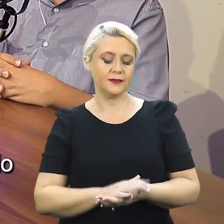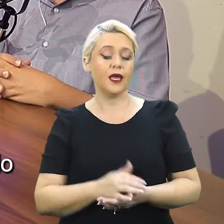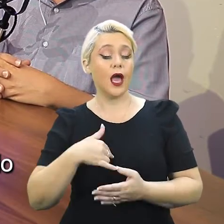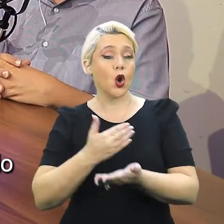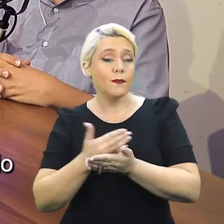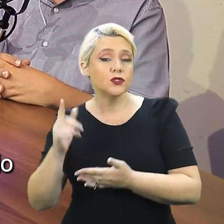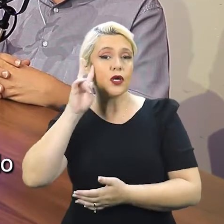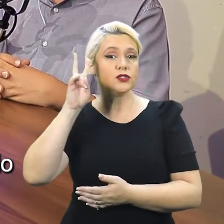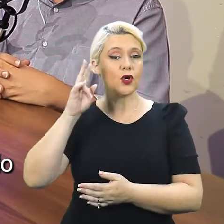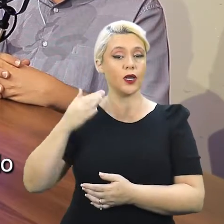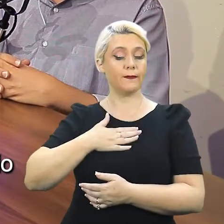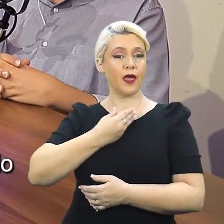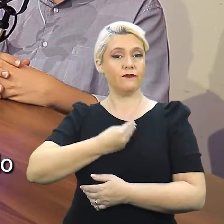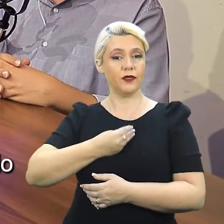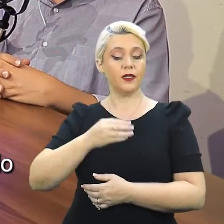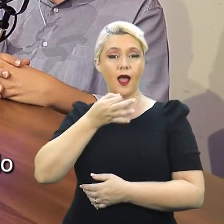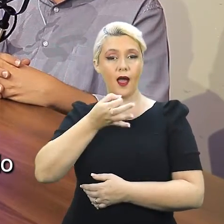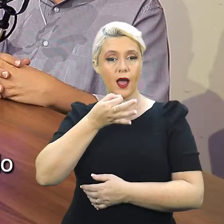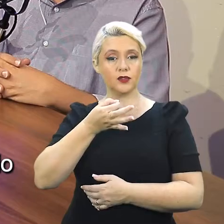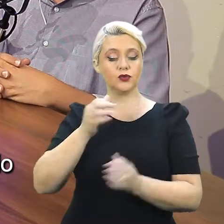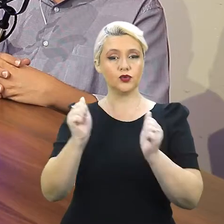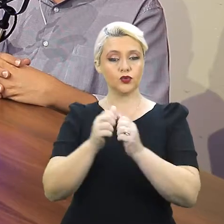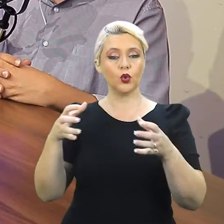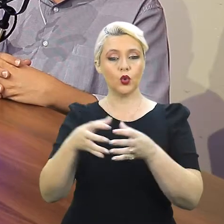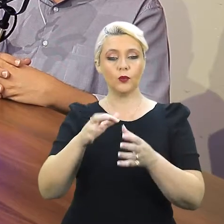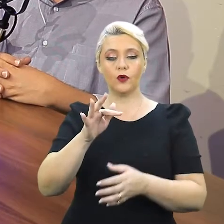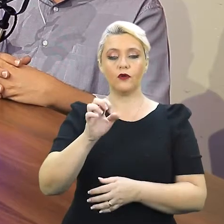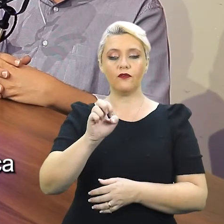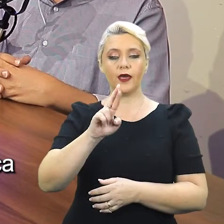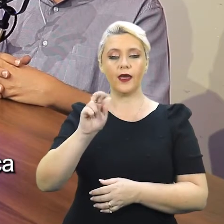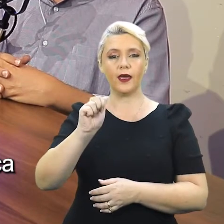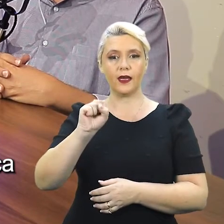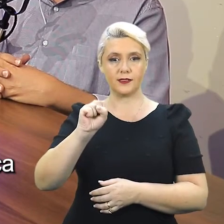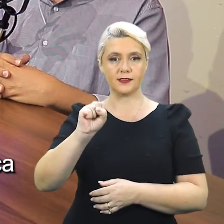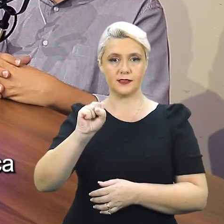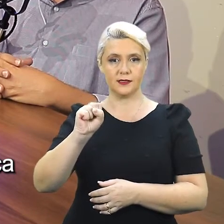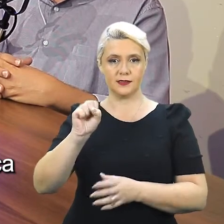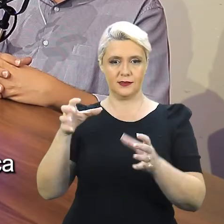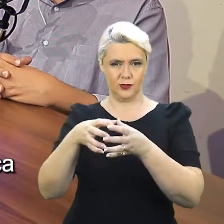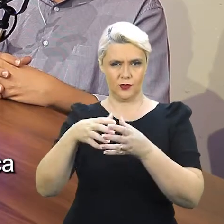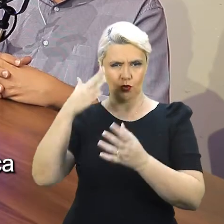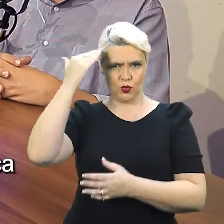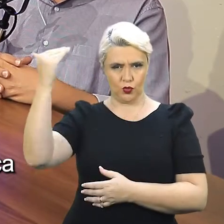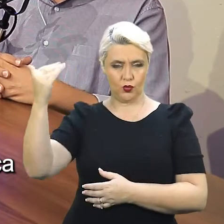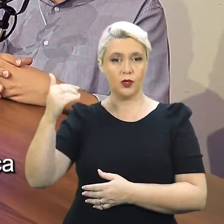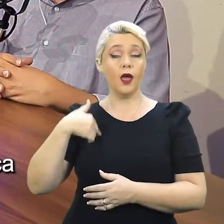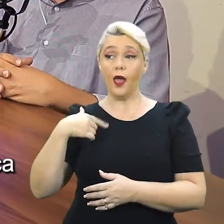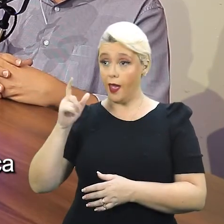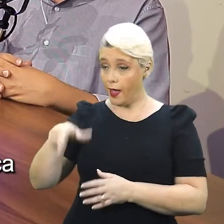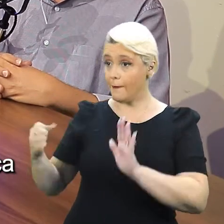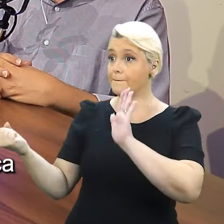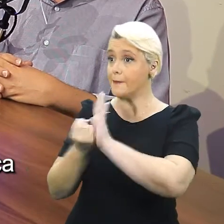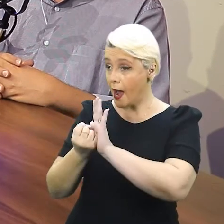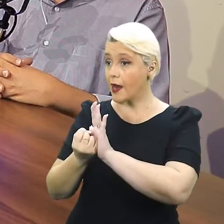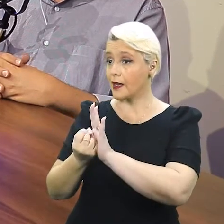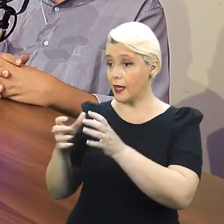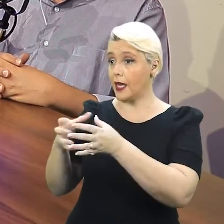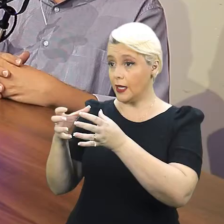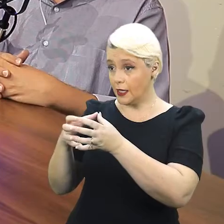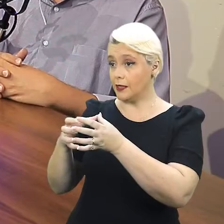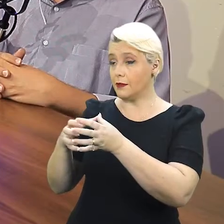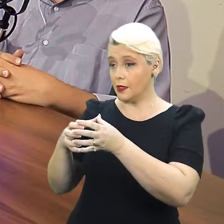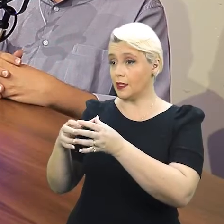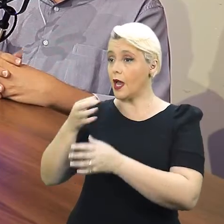minha em rádio com as feras do Cajuru. certo. As Feras do Cajuru, que ainda é marca hoje em equipe de rádio por aqui,